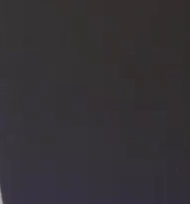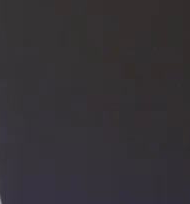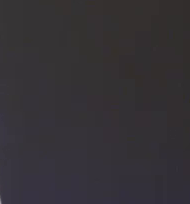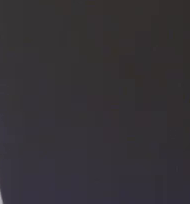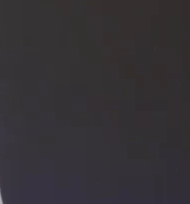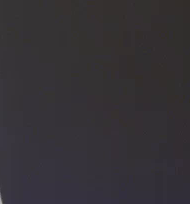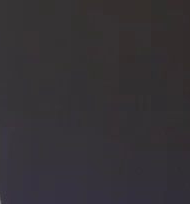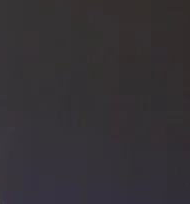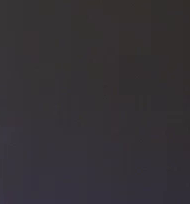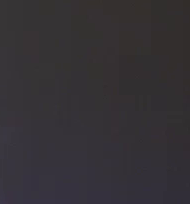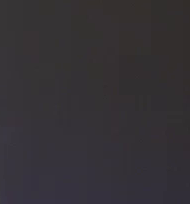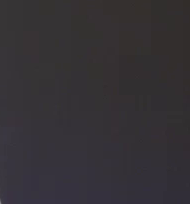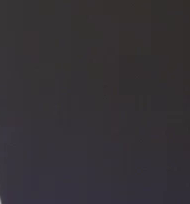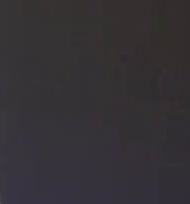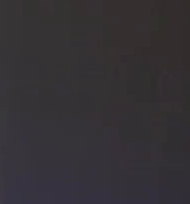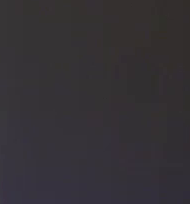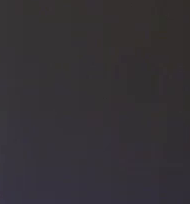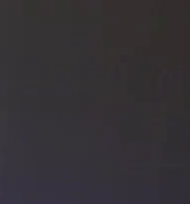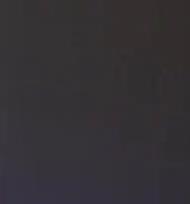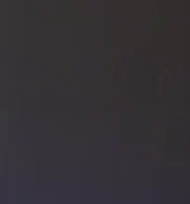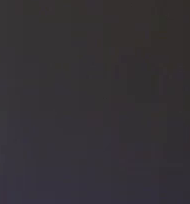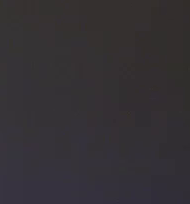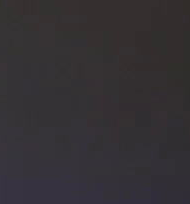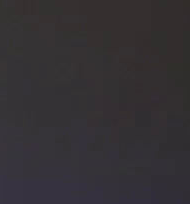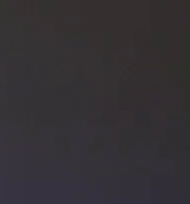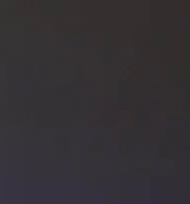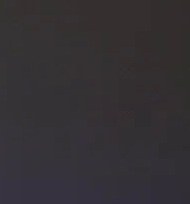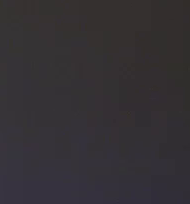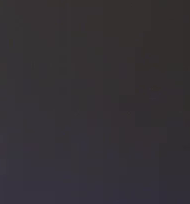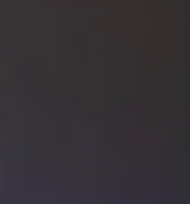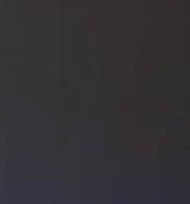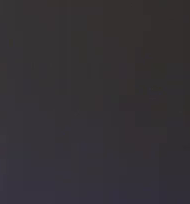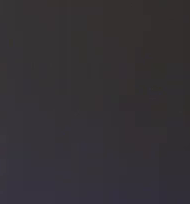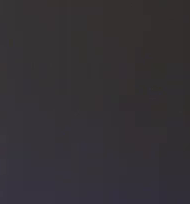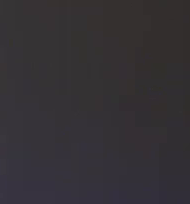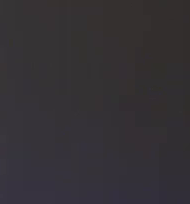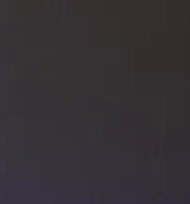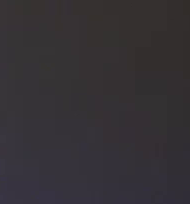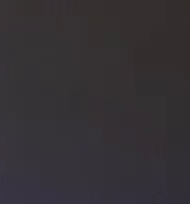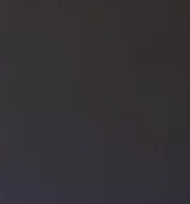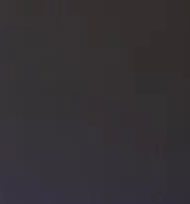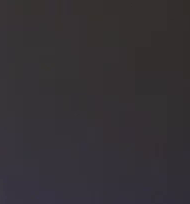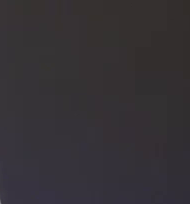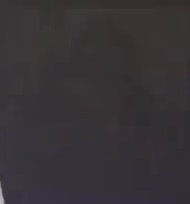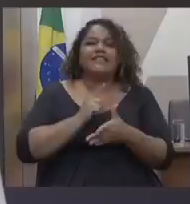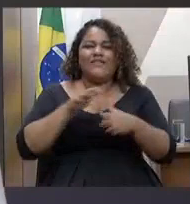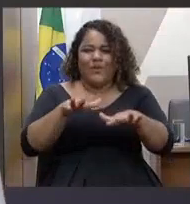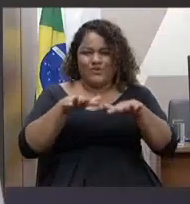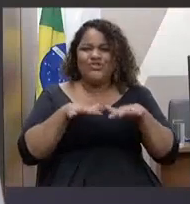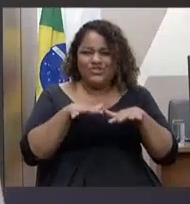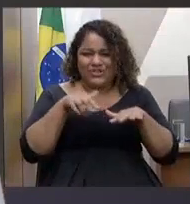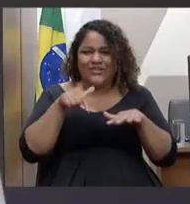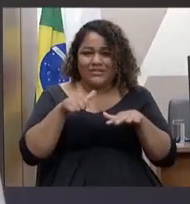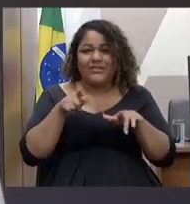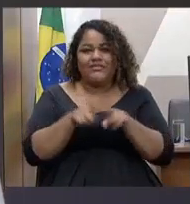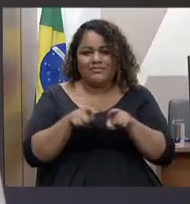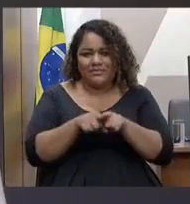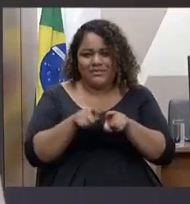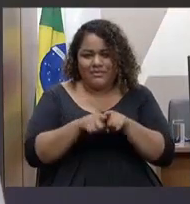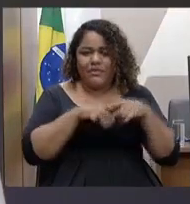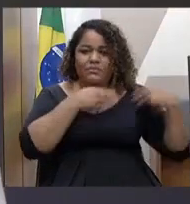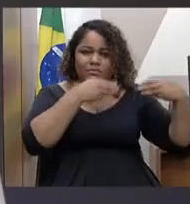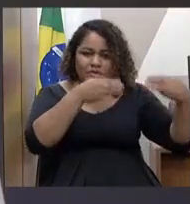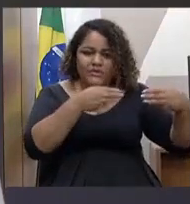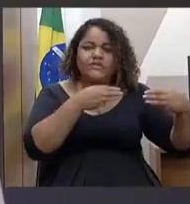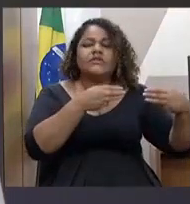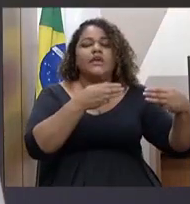de carga horária de trabalho e aí Betão eu quero fazer um agradecimento aqui naquelas audiências que nós tivemos aqui ao Ministério Público ao Ministério do Trabalho de Belo